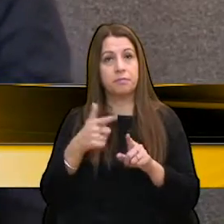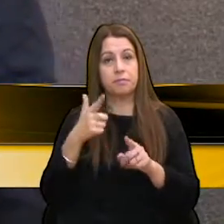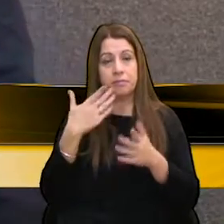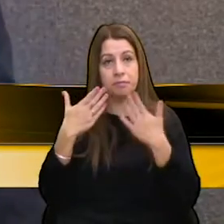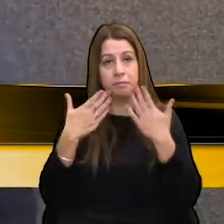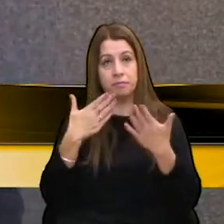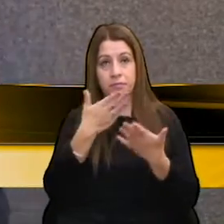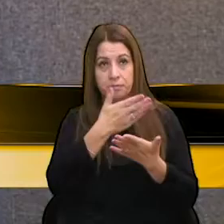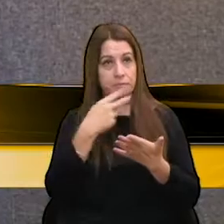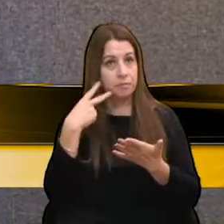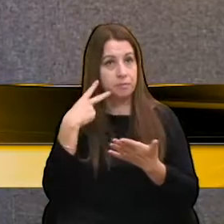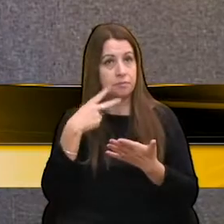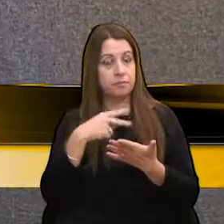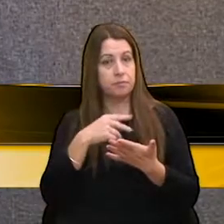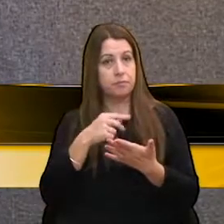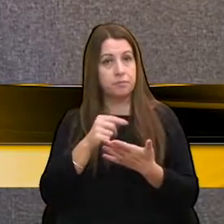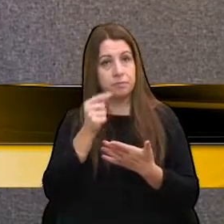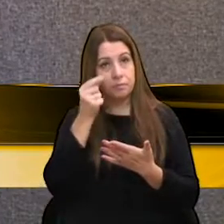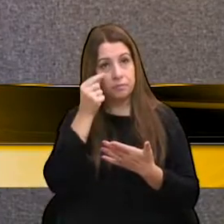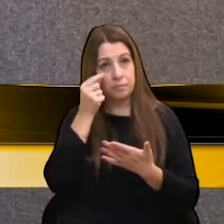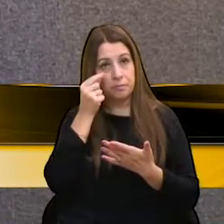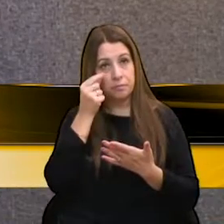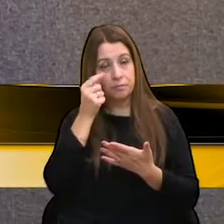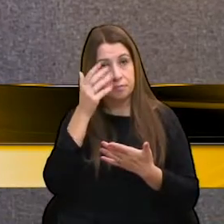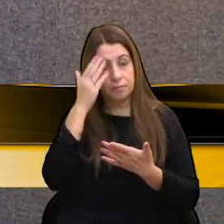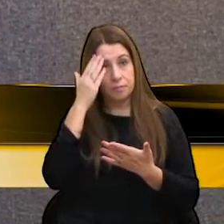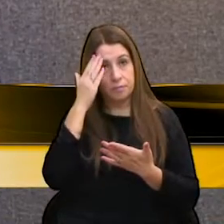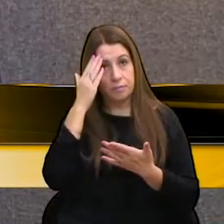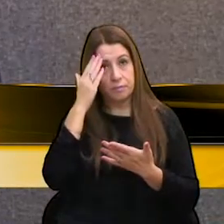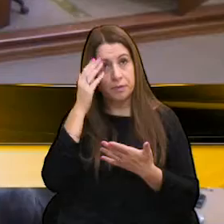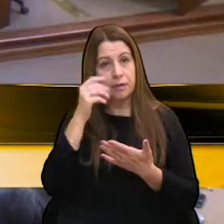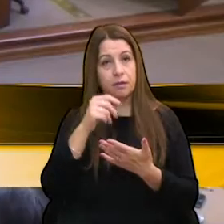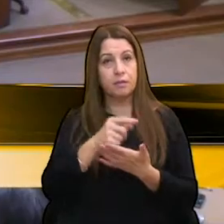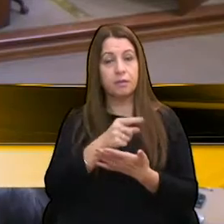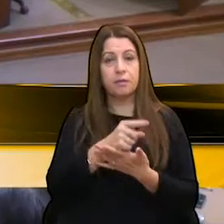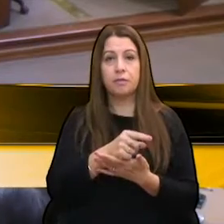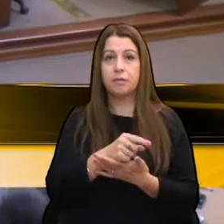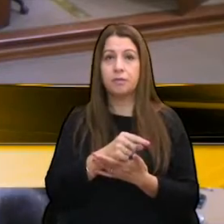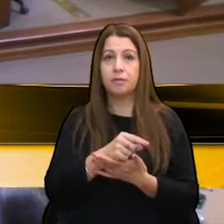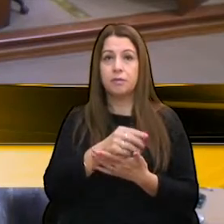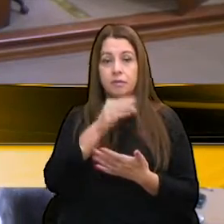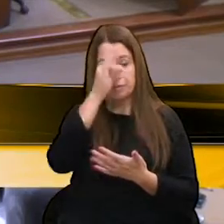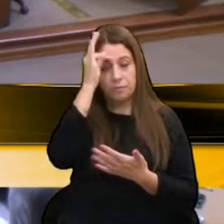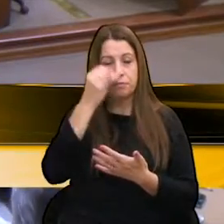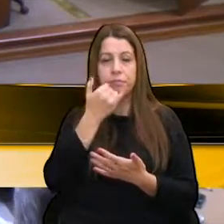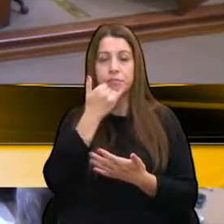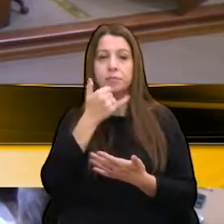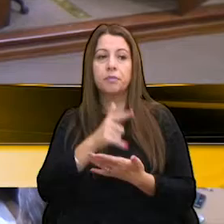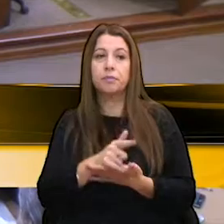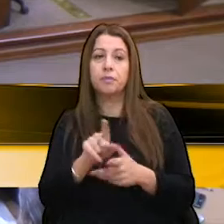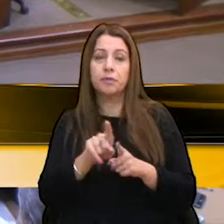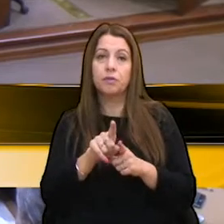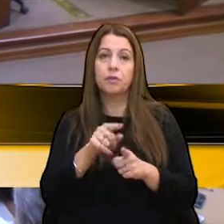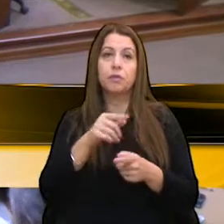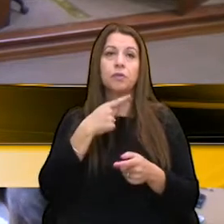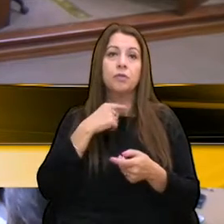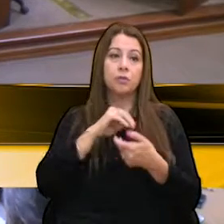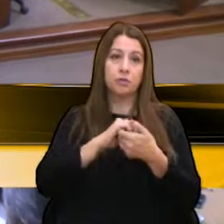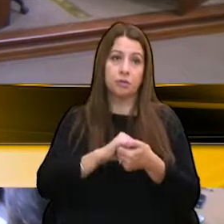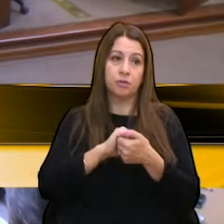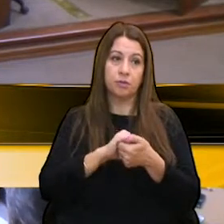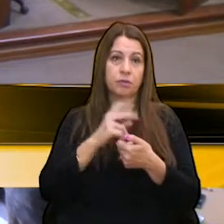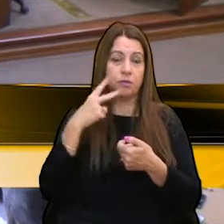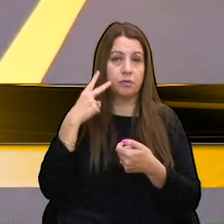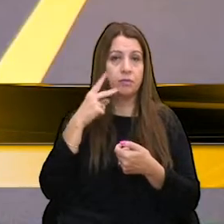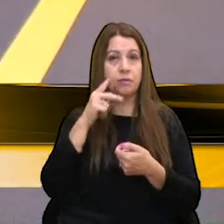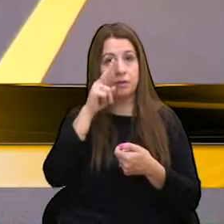nenhuma. Pois não, vereador Périco. Muito obrigado, vereador Eloy Frisso. Eu gostaria justamente de cumprimentar o